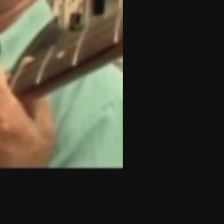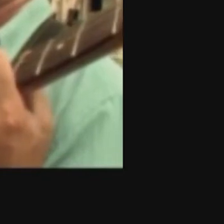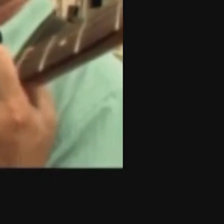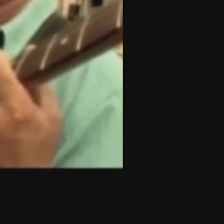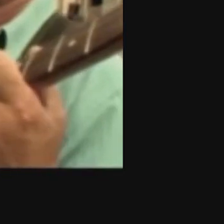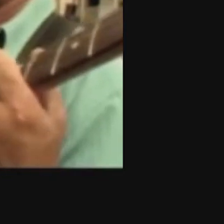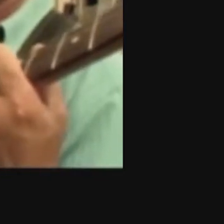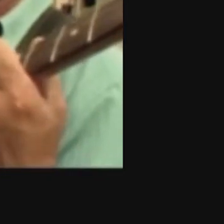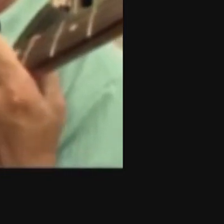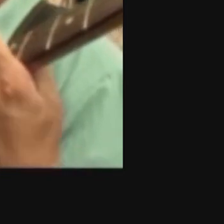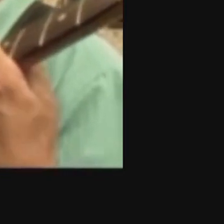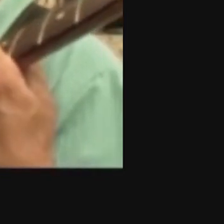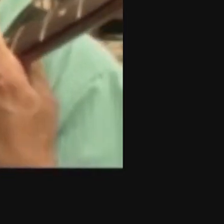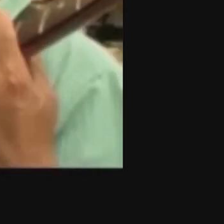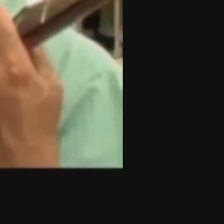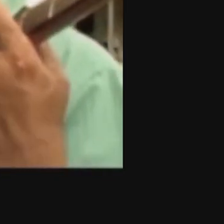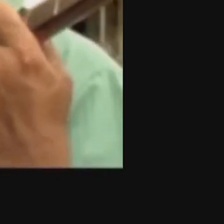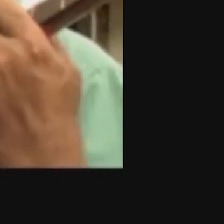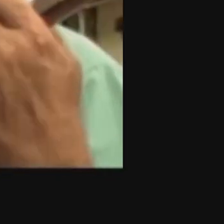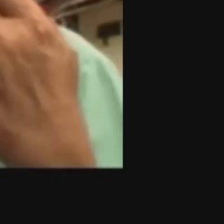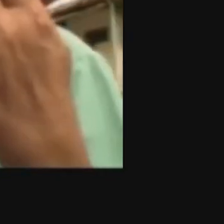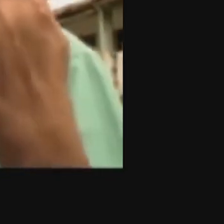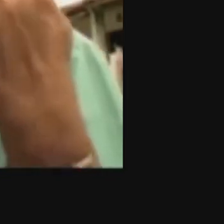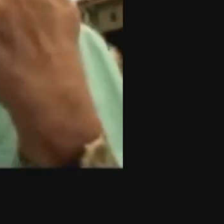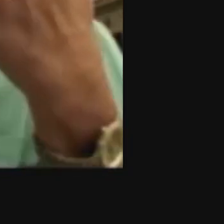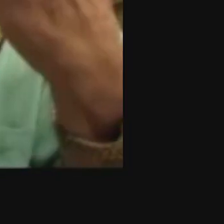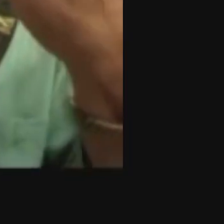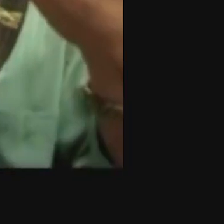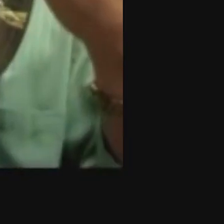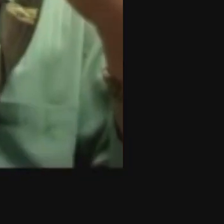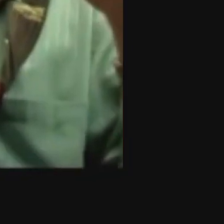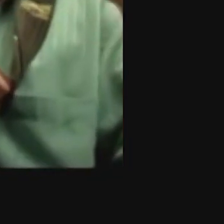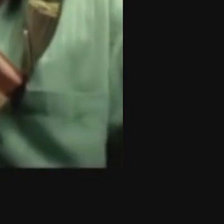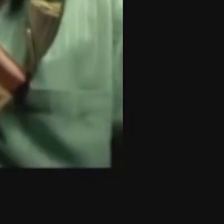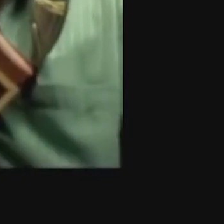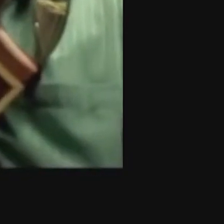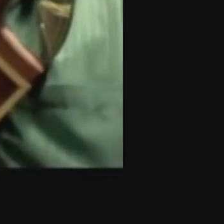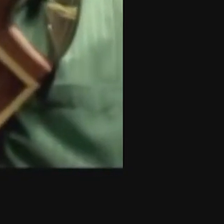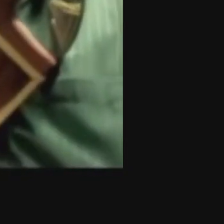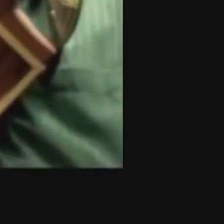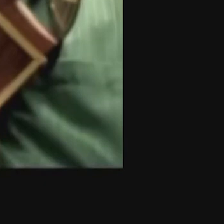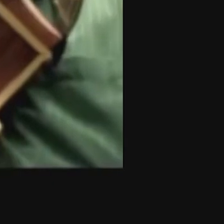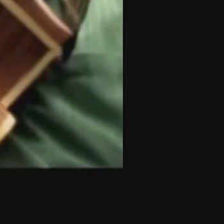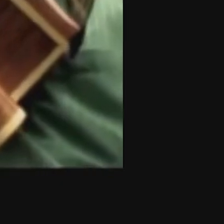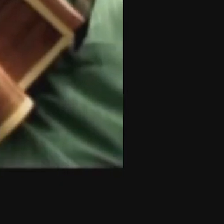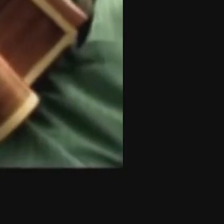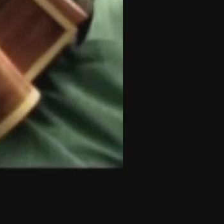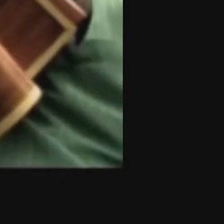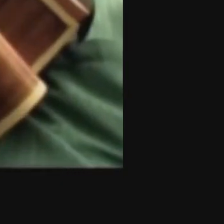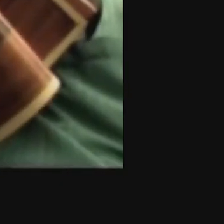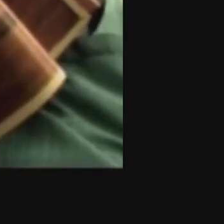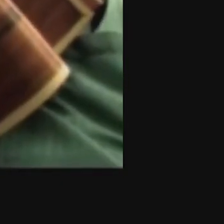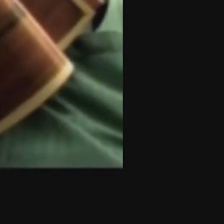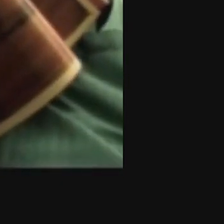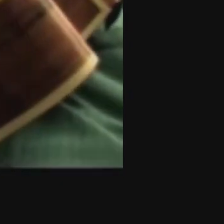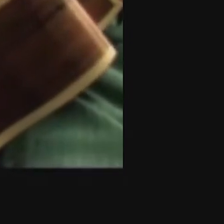irmã gêmea do amor, e por isso também faz parte das obras do Criador.